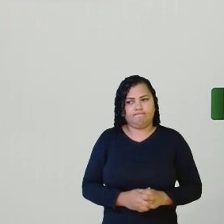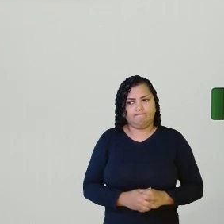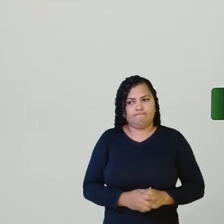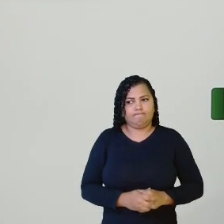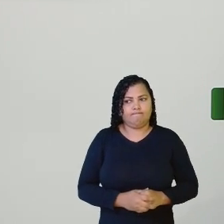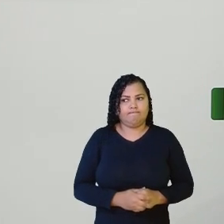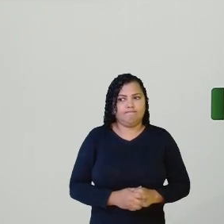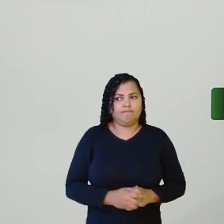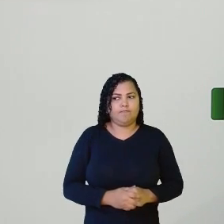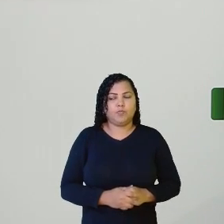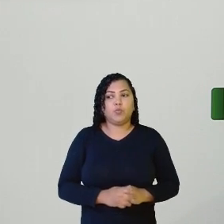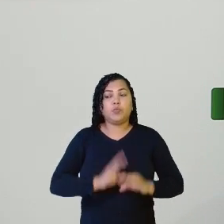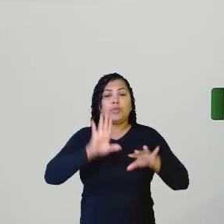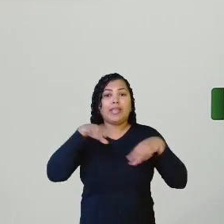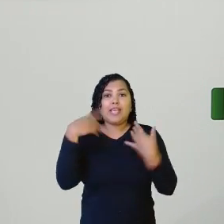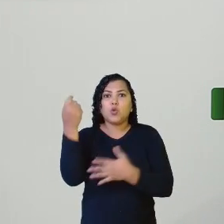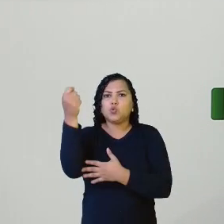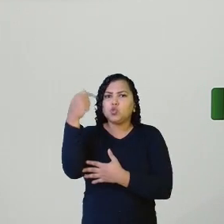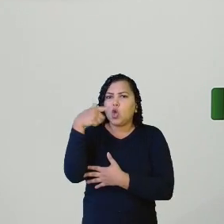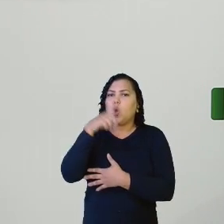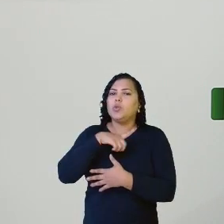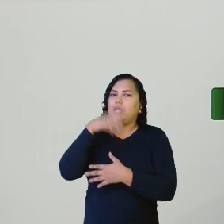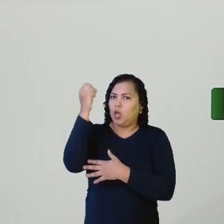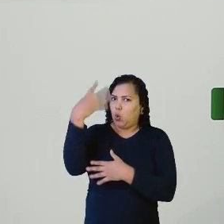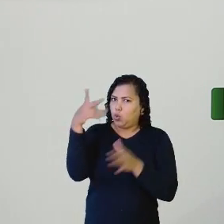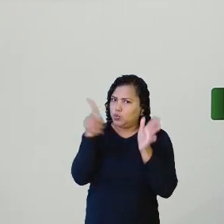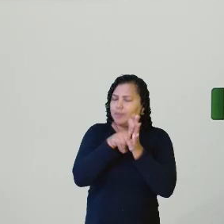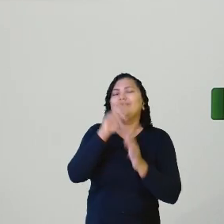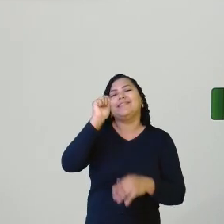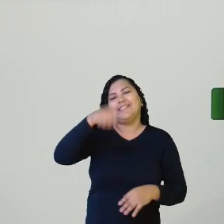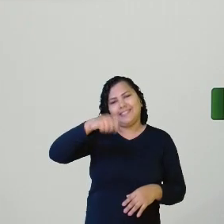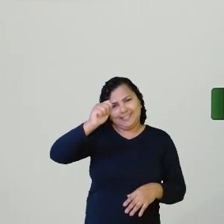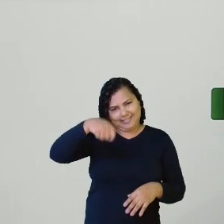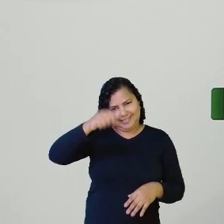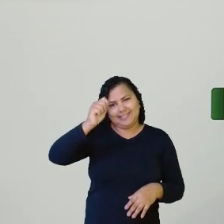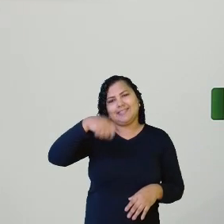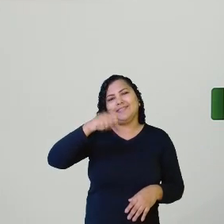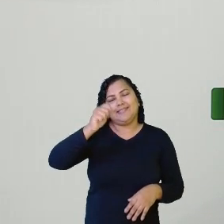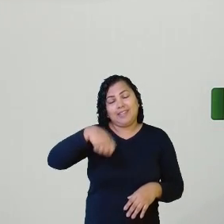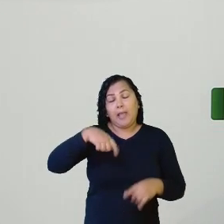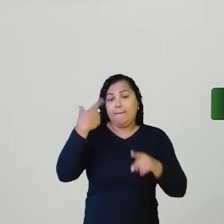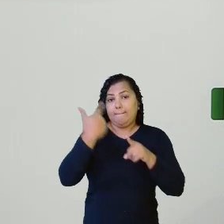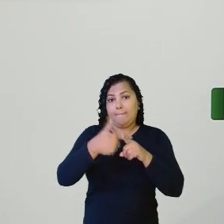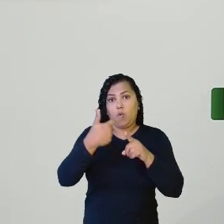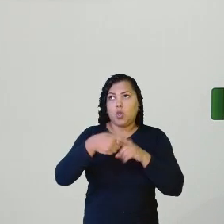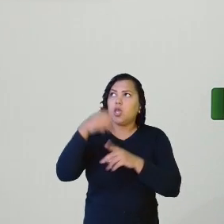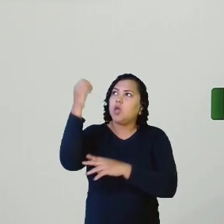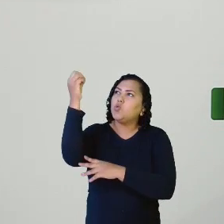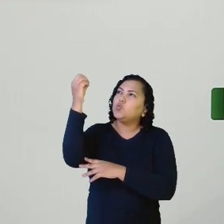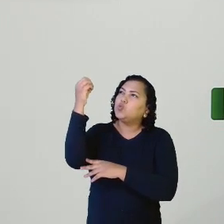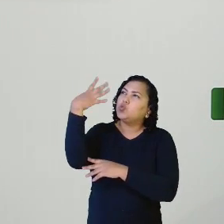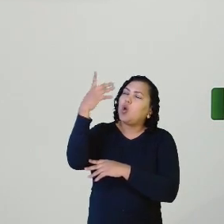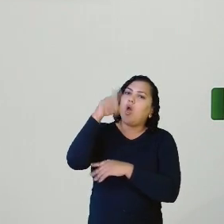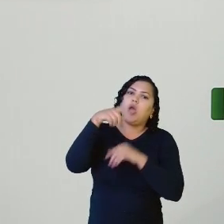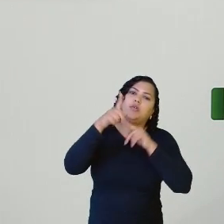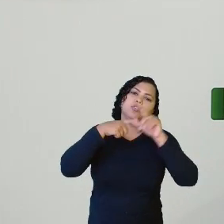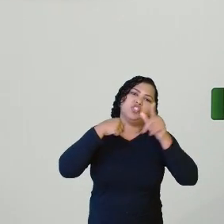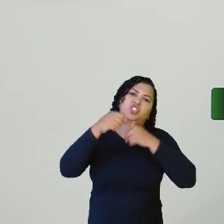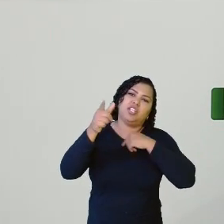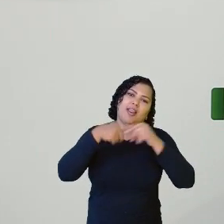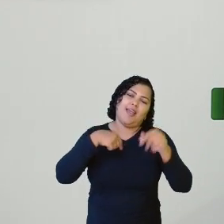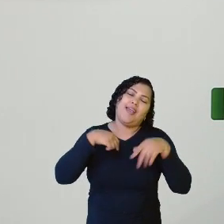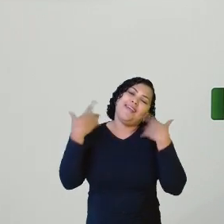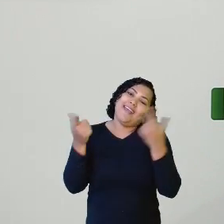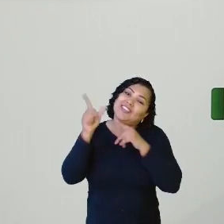mais próximo. E o Sol tem luz própria. Sim, o Sol tem luz própria porque o Sol é uma estrela. E